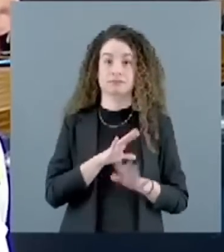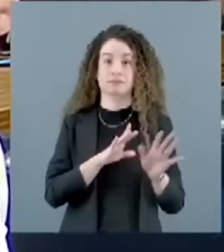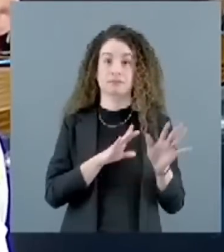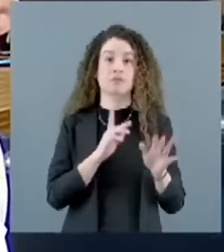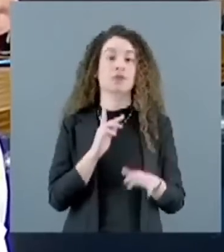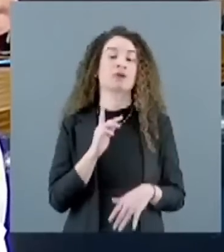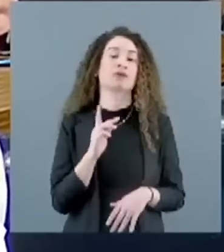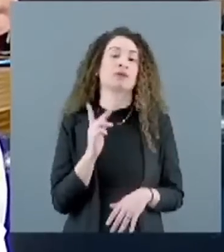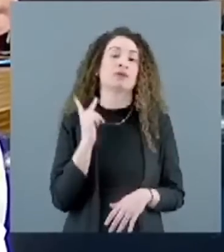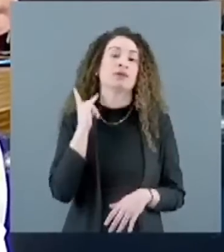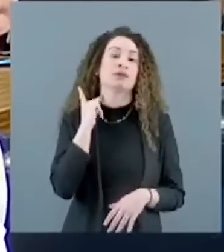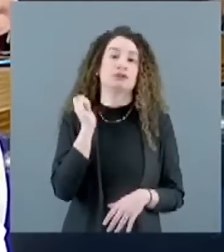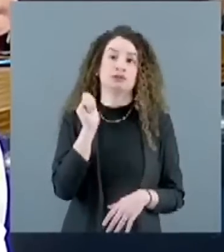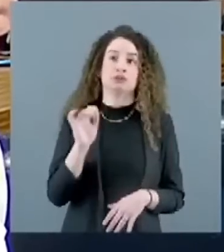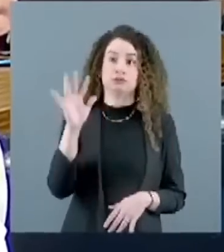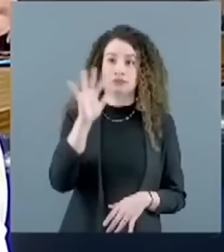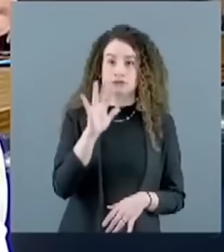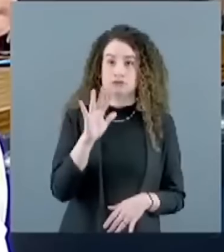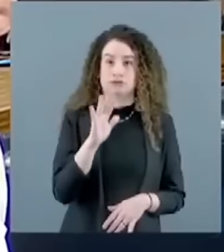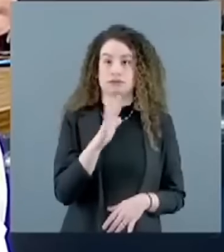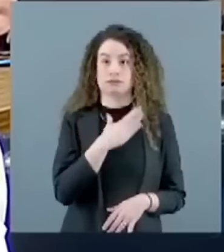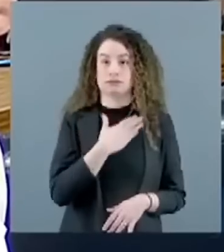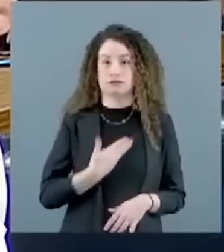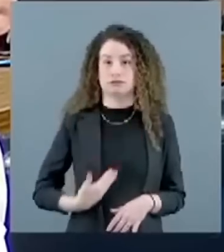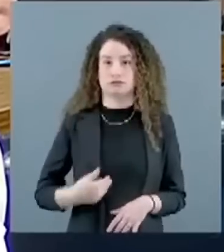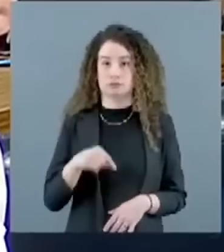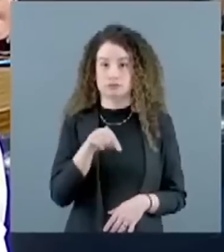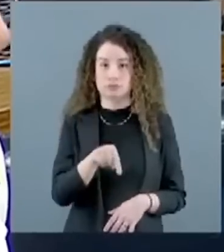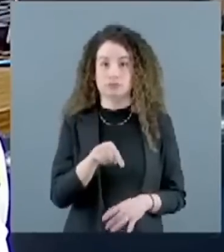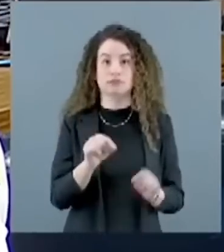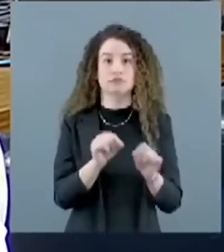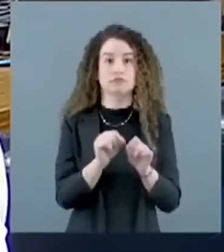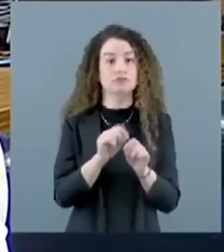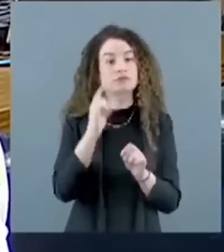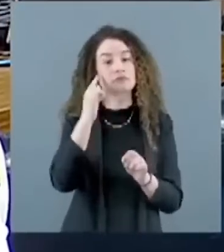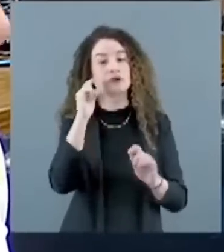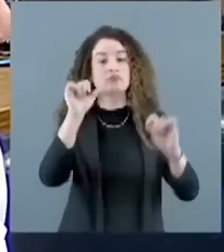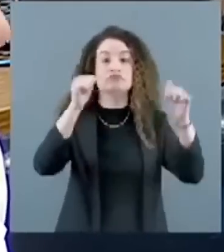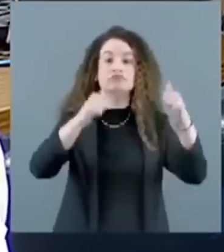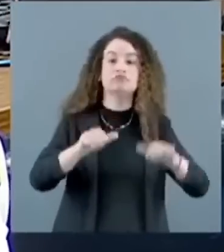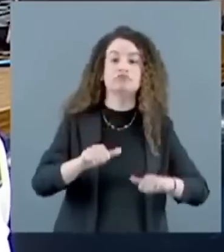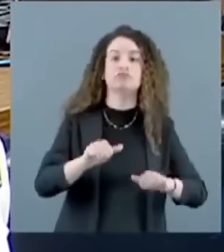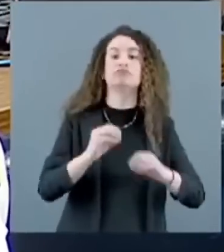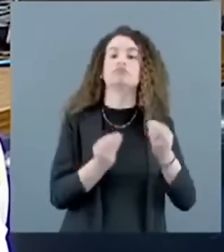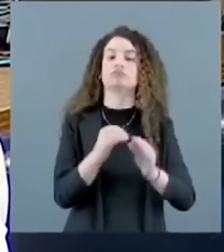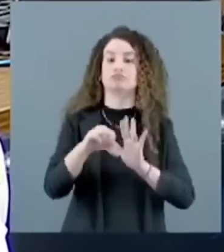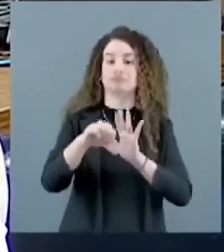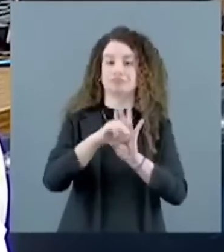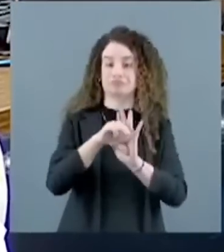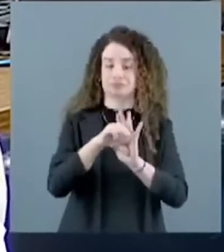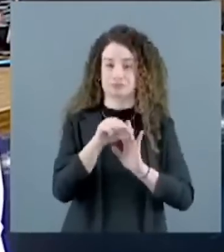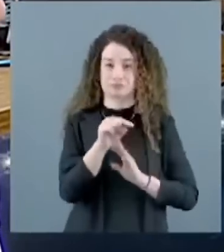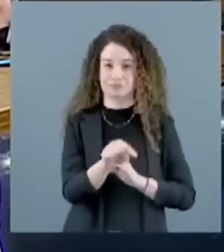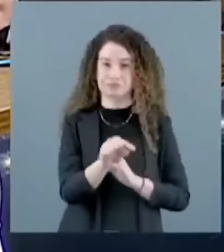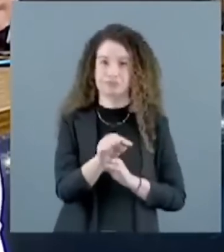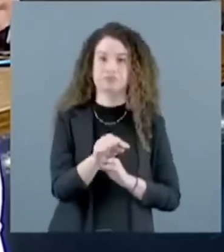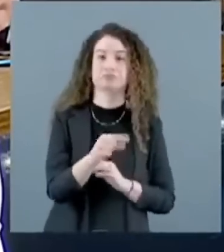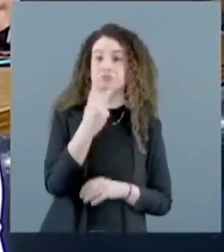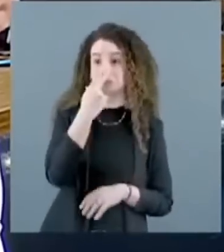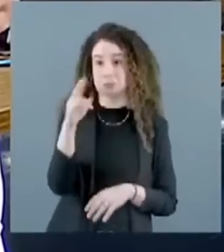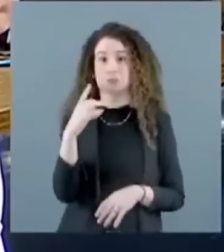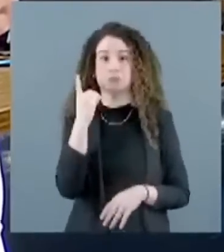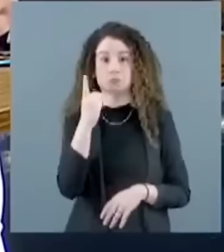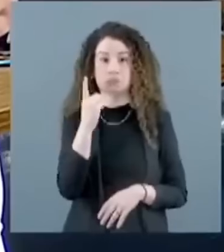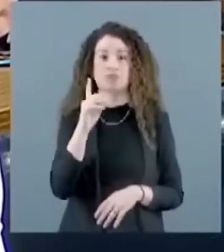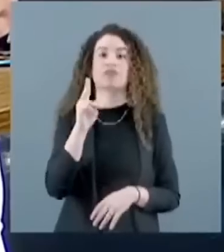Procuradoria-Geral da República vai decidir quanto ao oferecimento de denúncia criminal. Ou seja, é bem provável que o deputado passe a